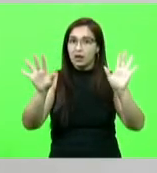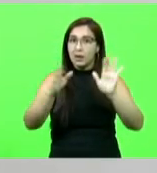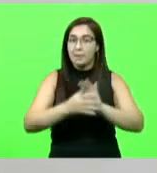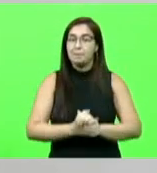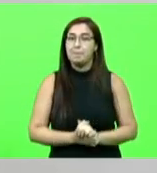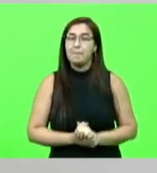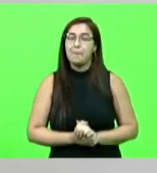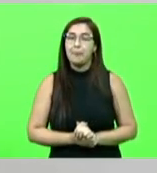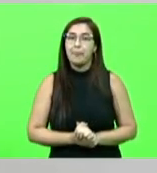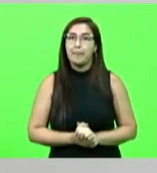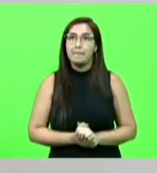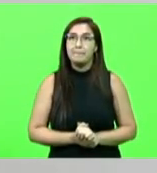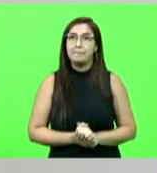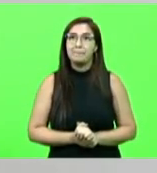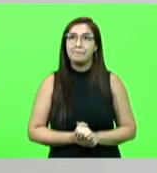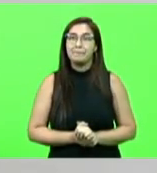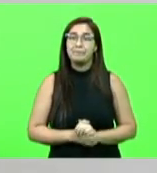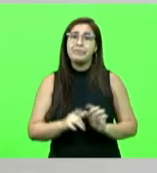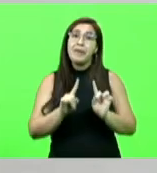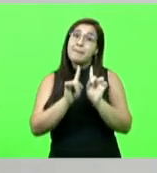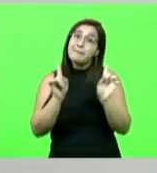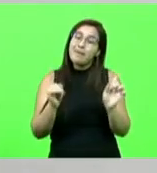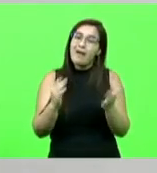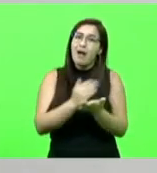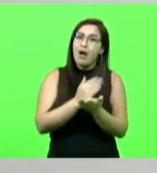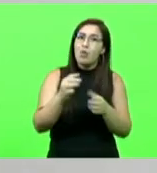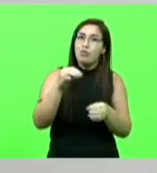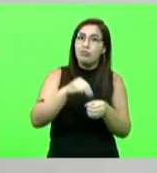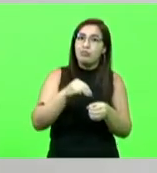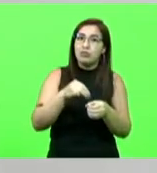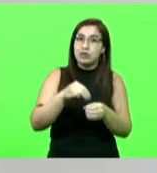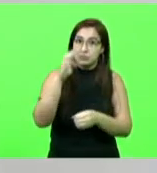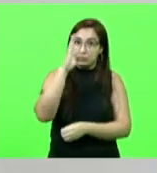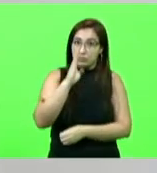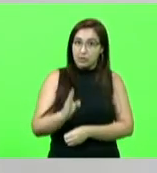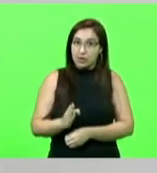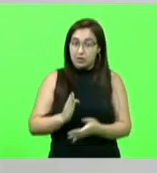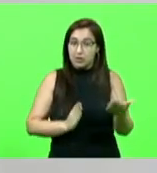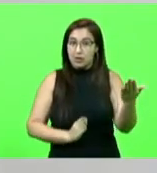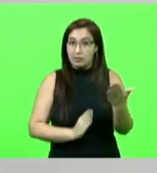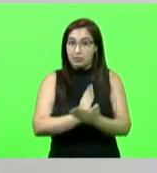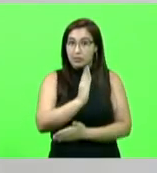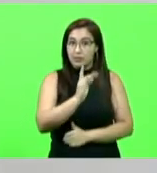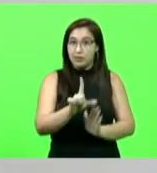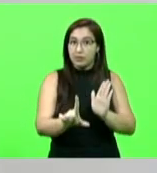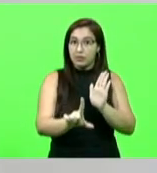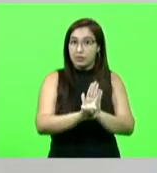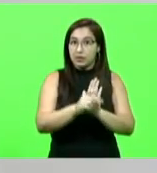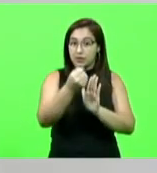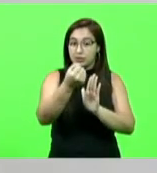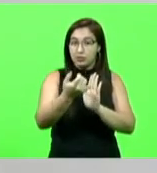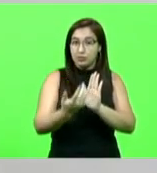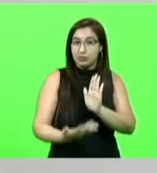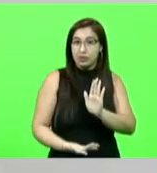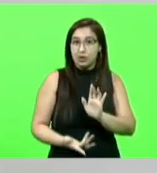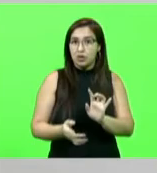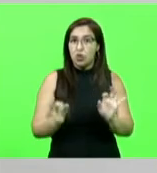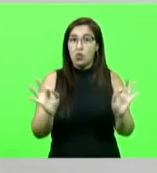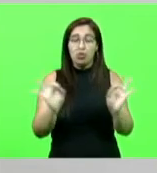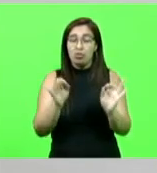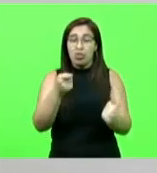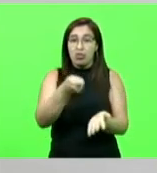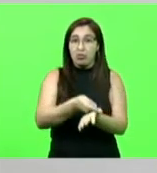Agora, teve alguns municípios já no Brasil que aprovaram uma lei dizendo que não há